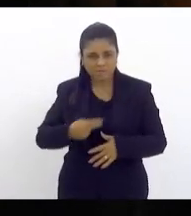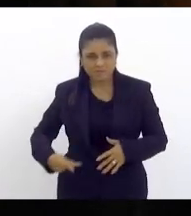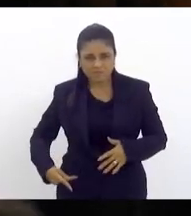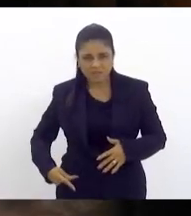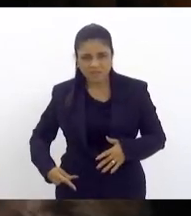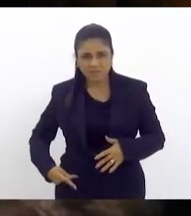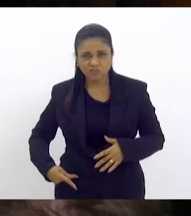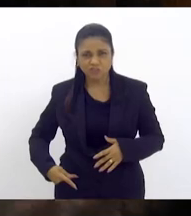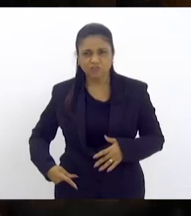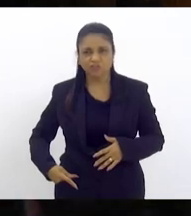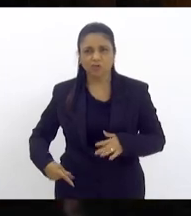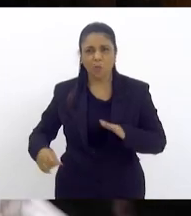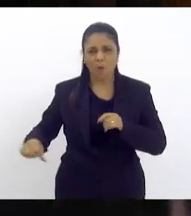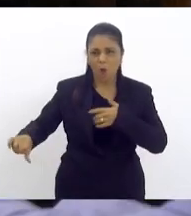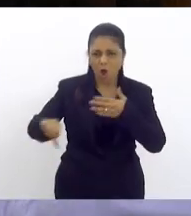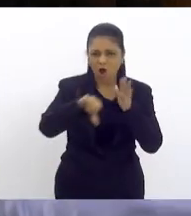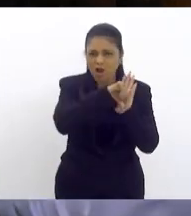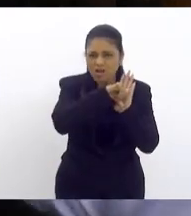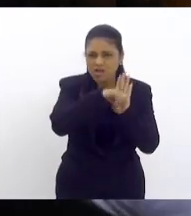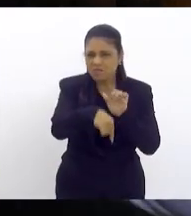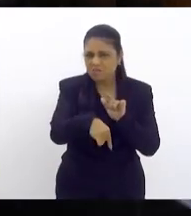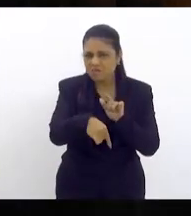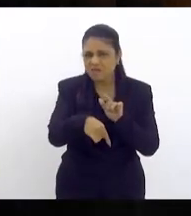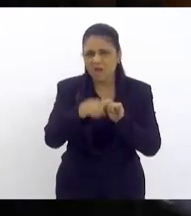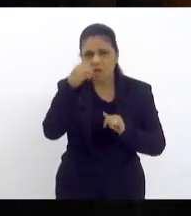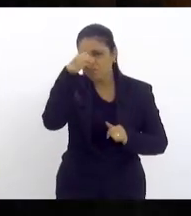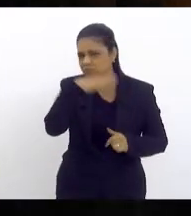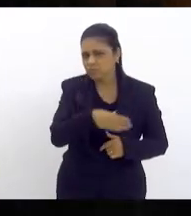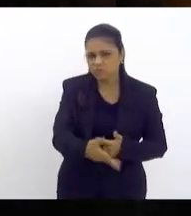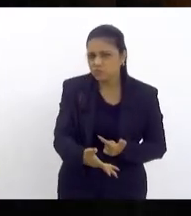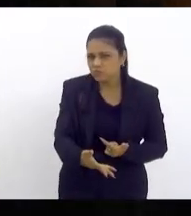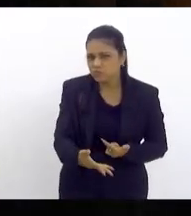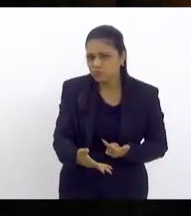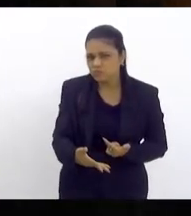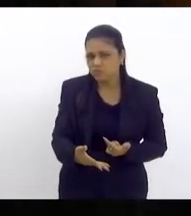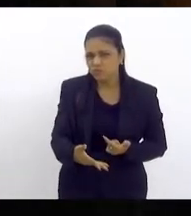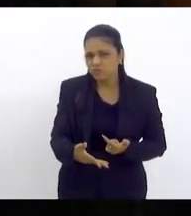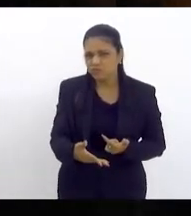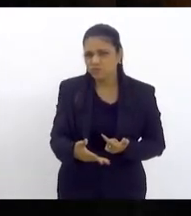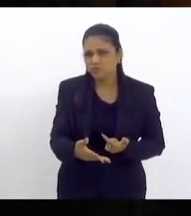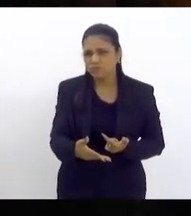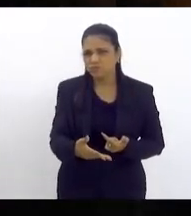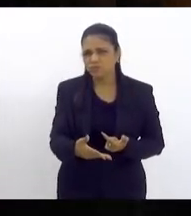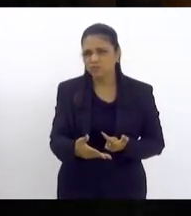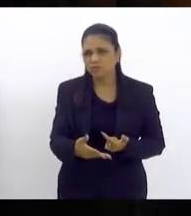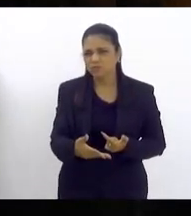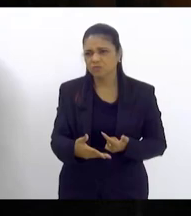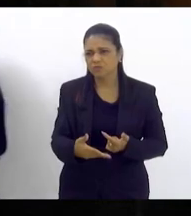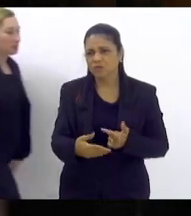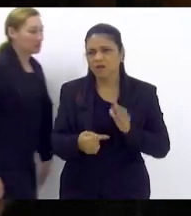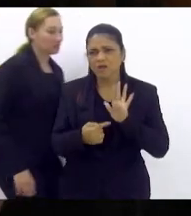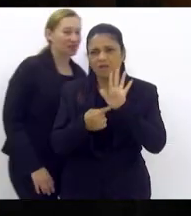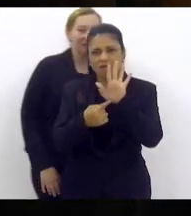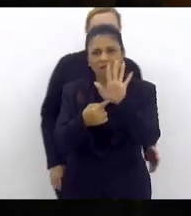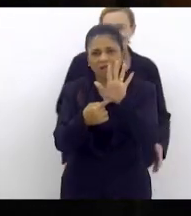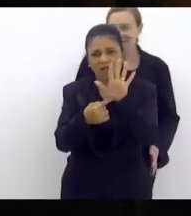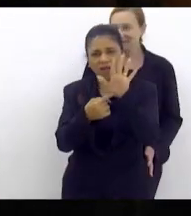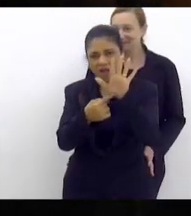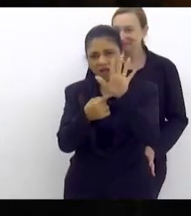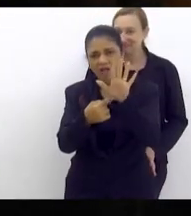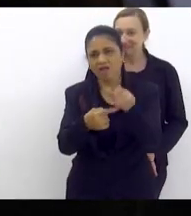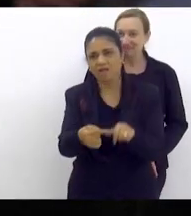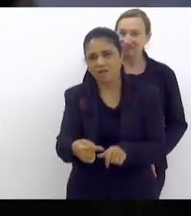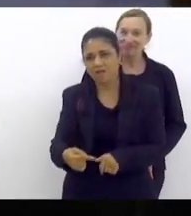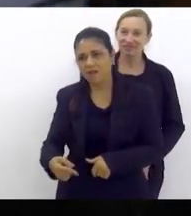isso é um absurdo isso é um absurdo isso é um absurdo olha aqui ó aqui ó aqui